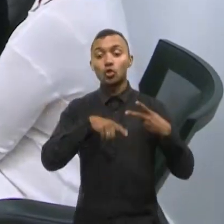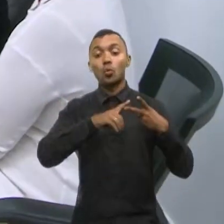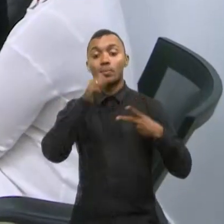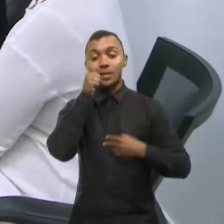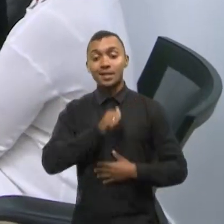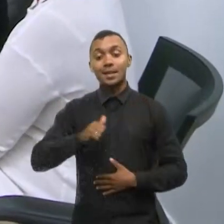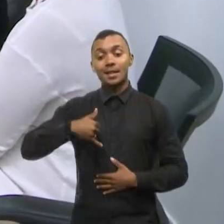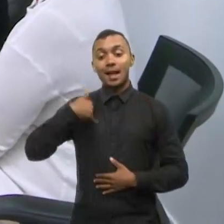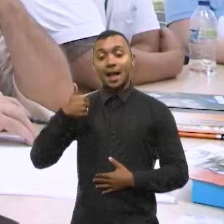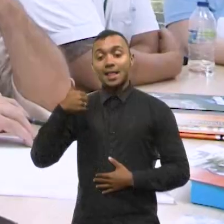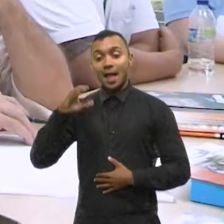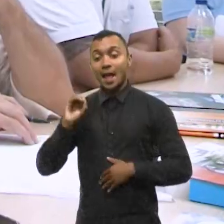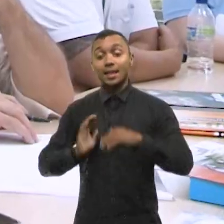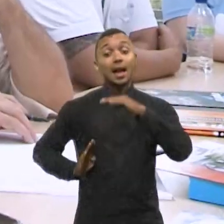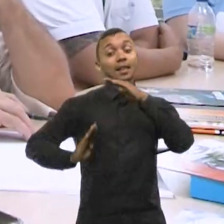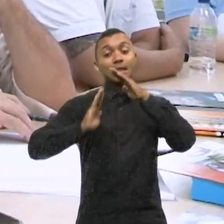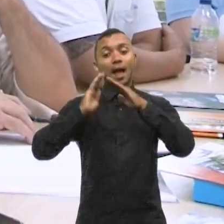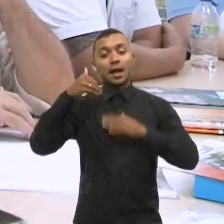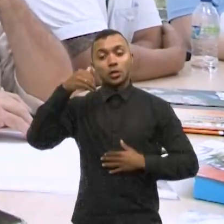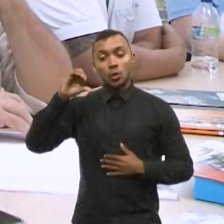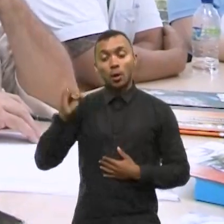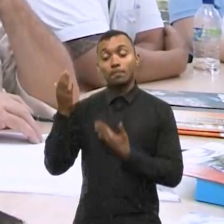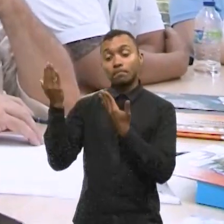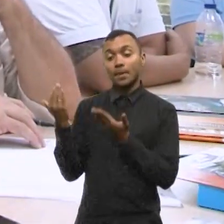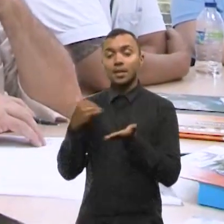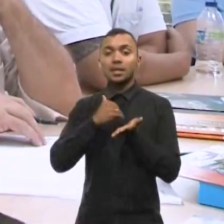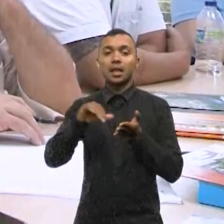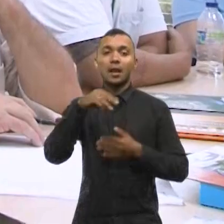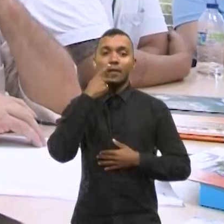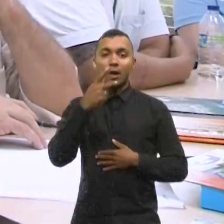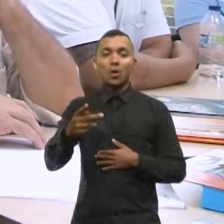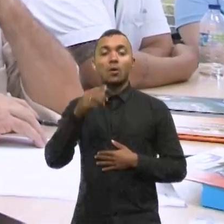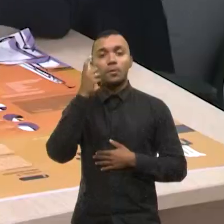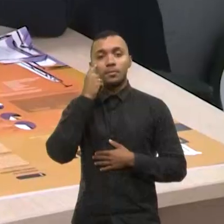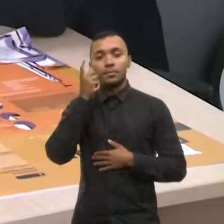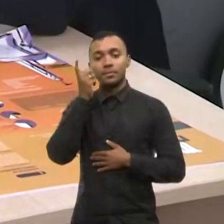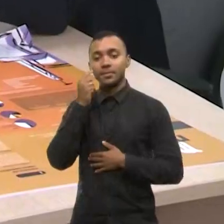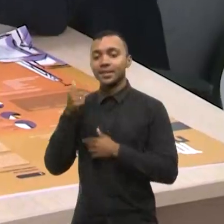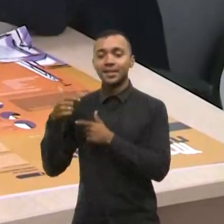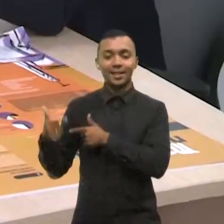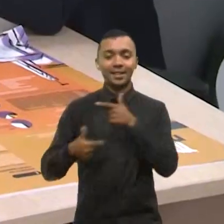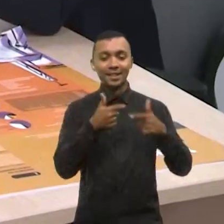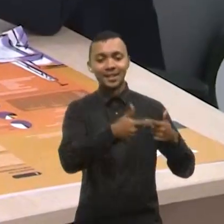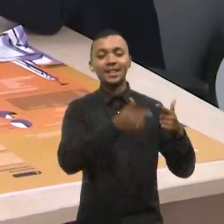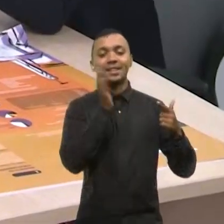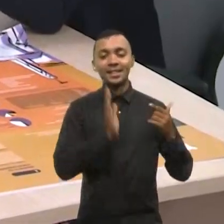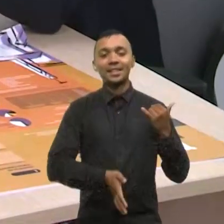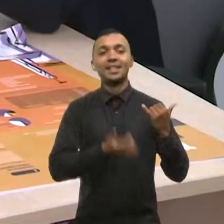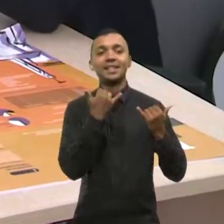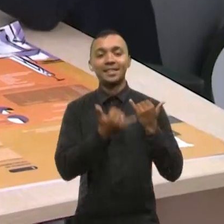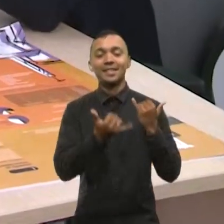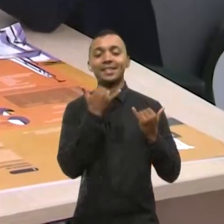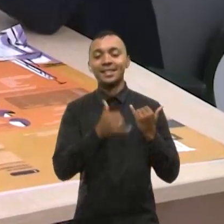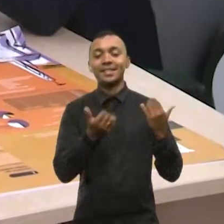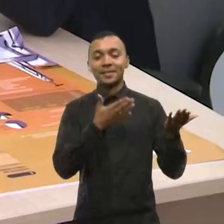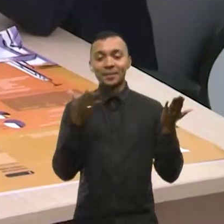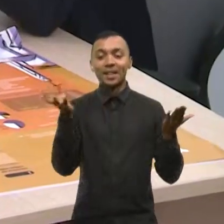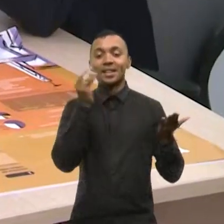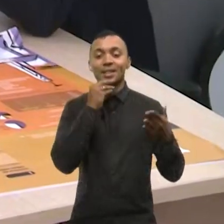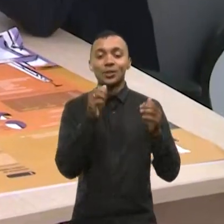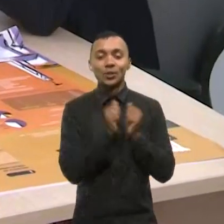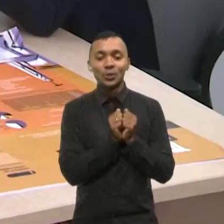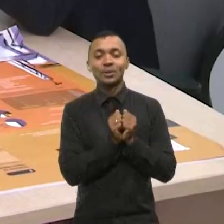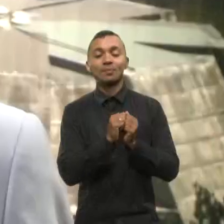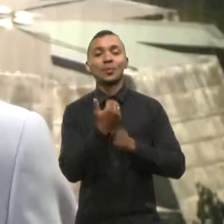a 19 anos. De acordo com o secretário, o trabalho feito na casa tem relação com o que é desenvolvido pelo